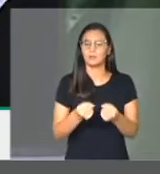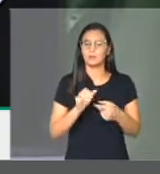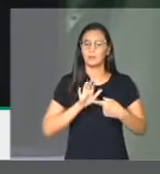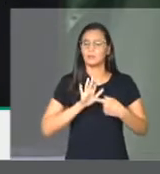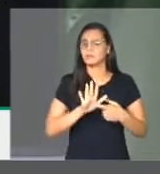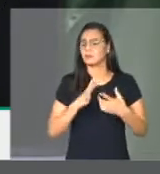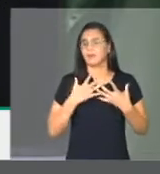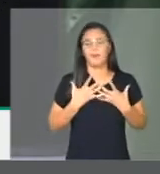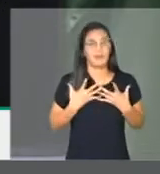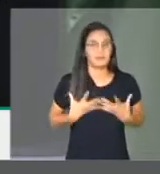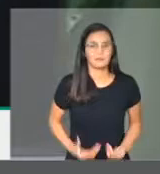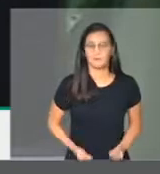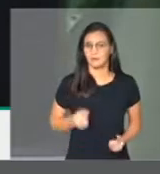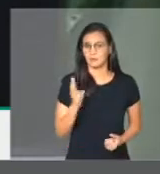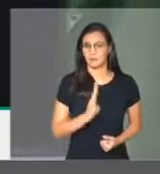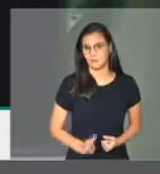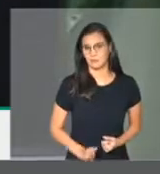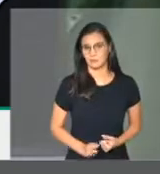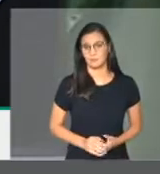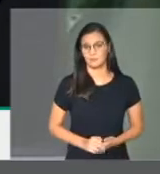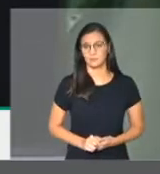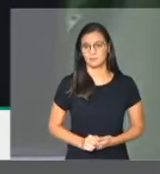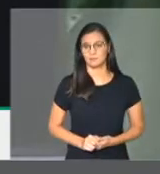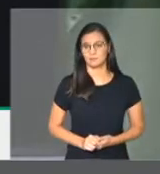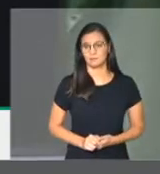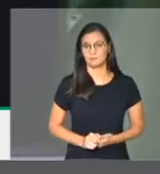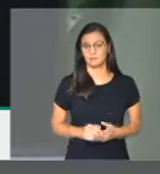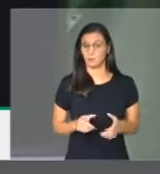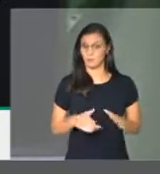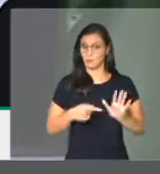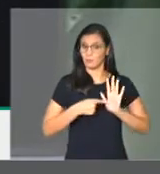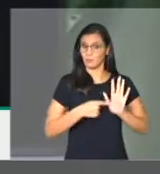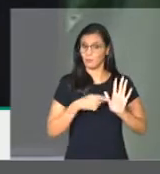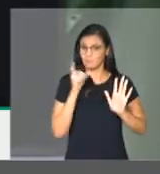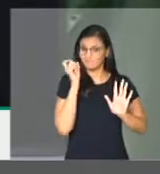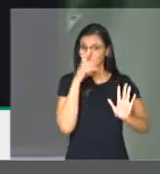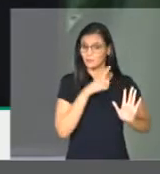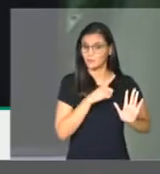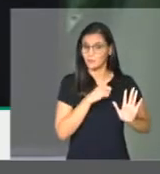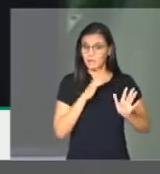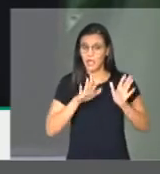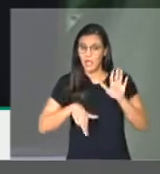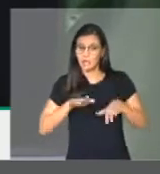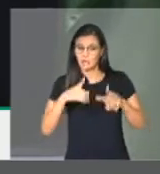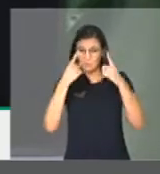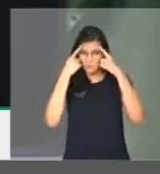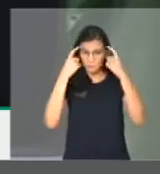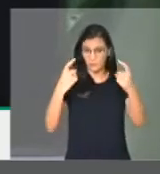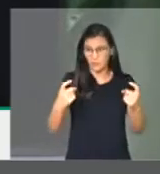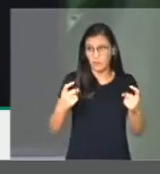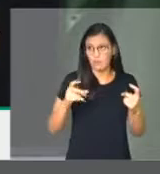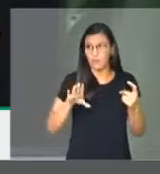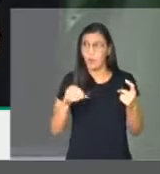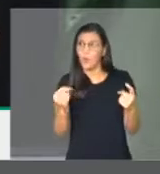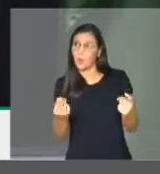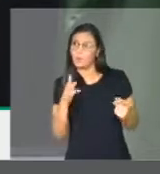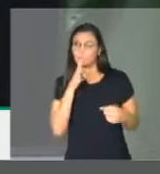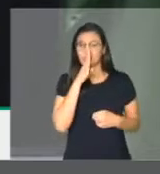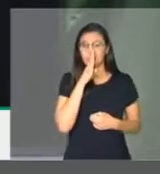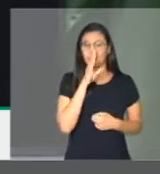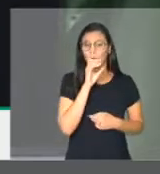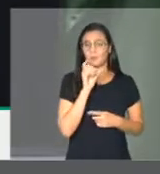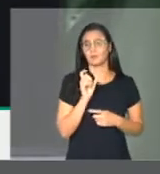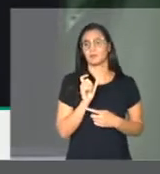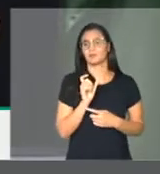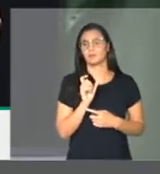profunda exaustão. Com uma pauta difusa, ora desesperada, às vezes violenta, ora silenciosa na palavra